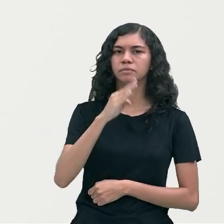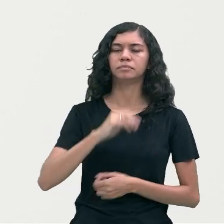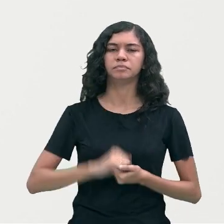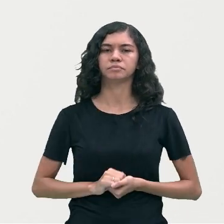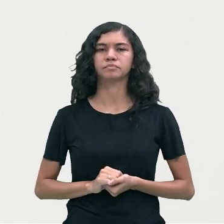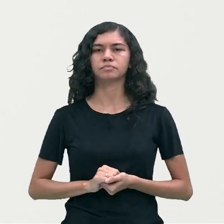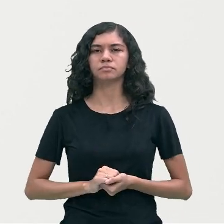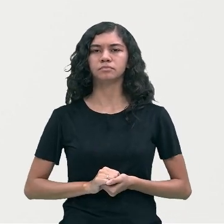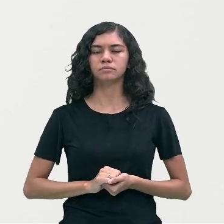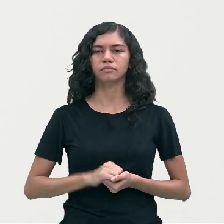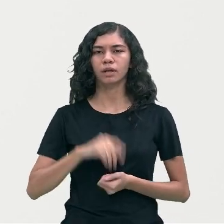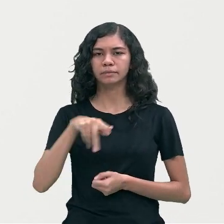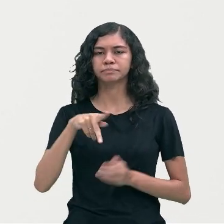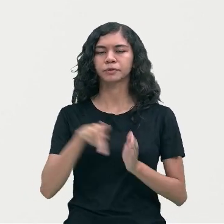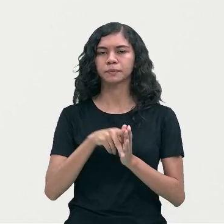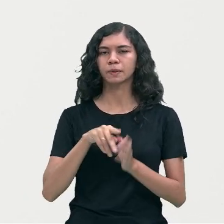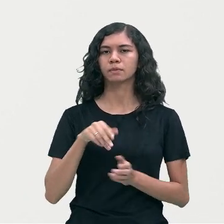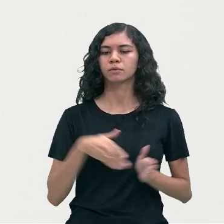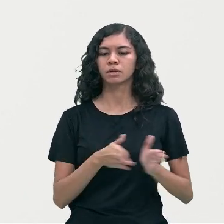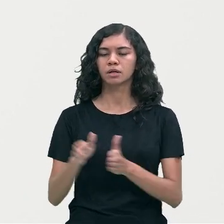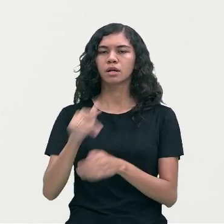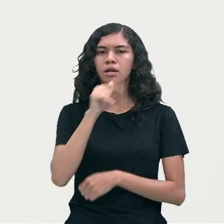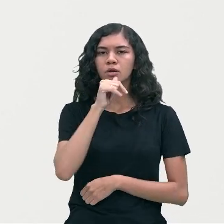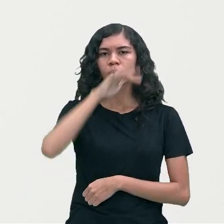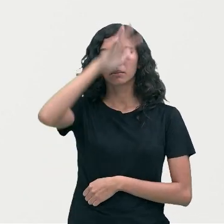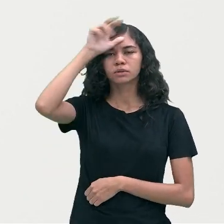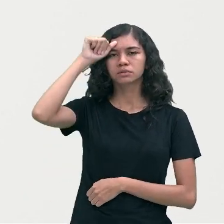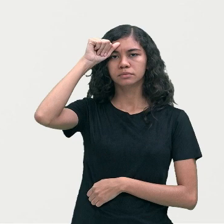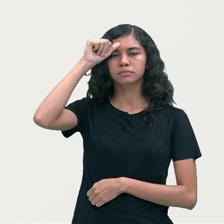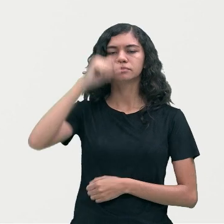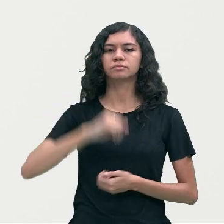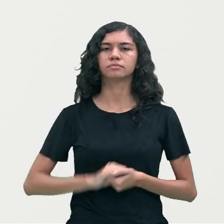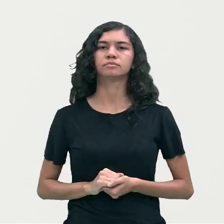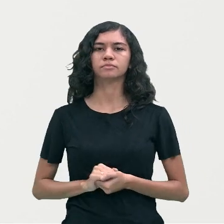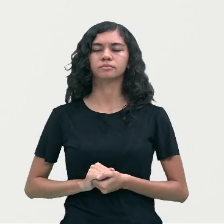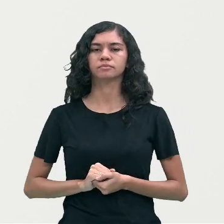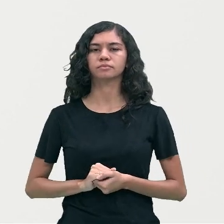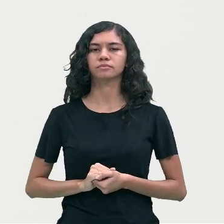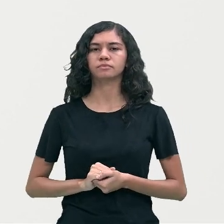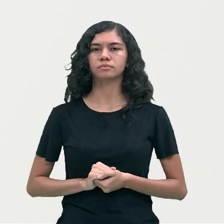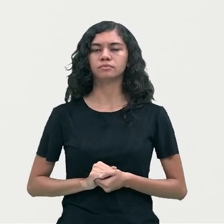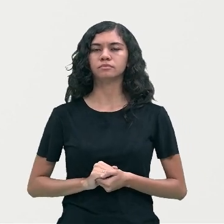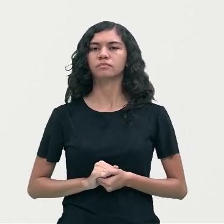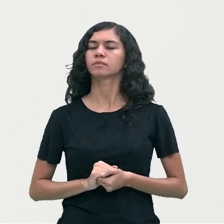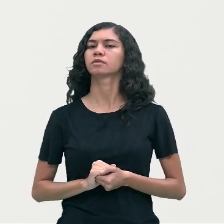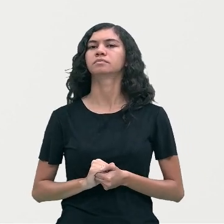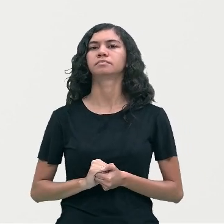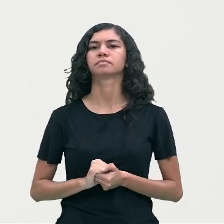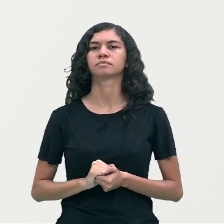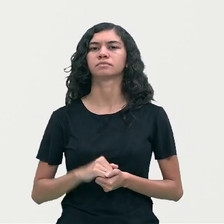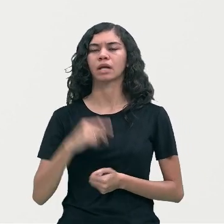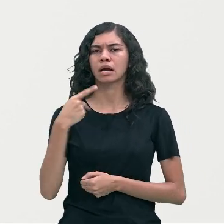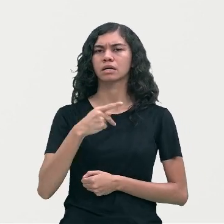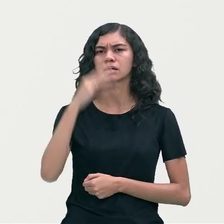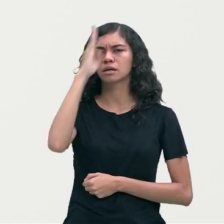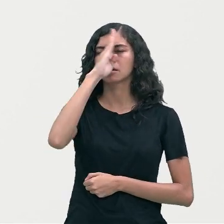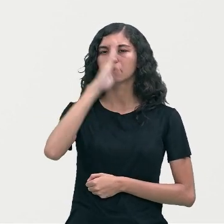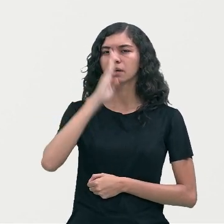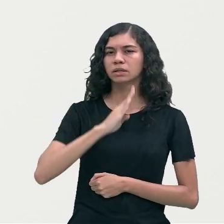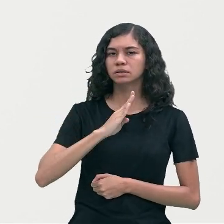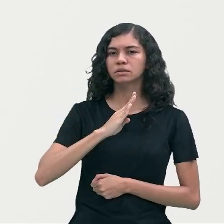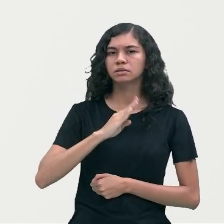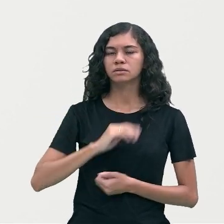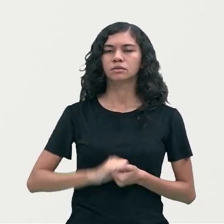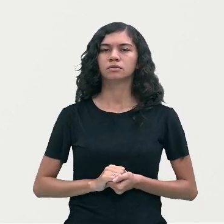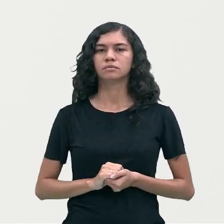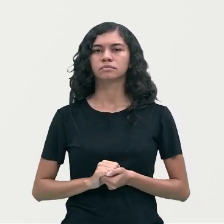é o Rio Amazonas. É o rio principal, apesar dele receber esse nome aqui no Brasil a partir